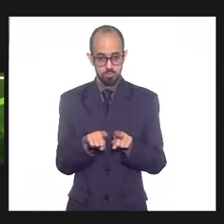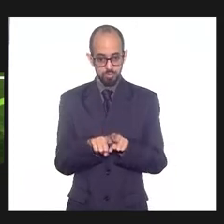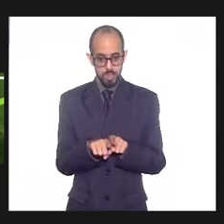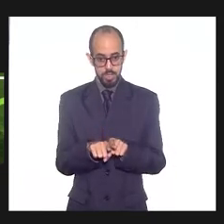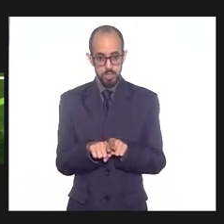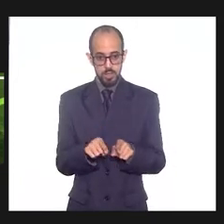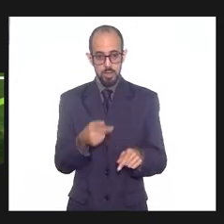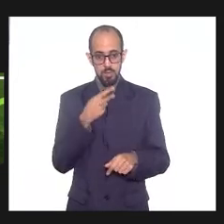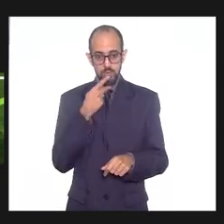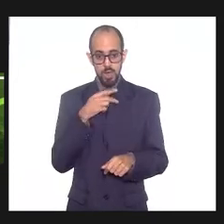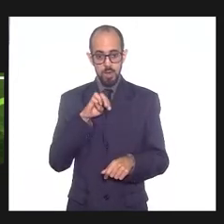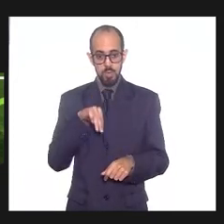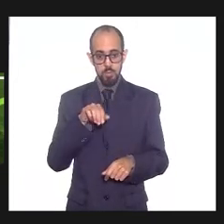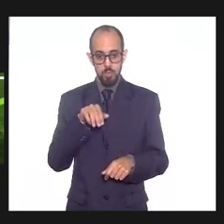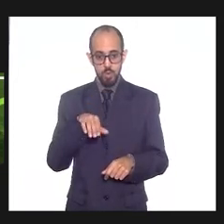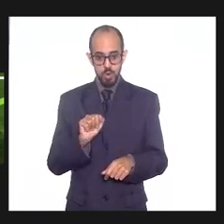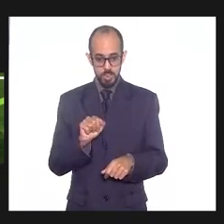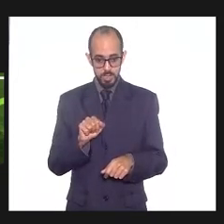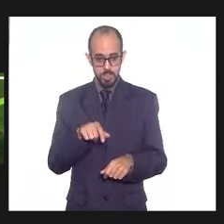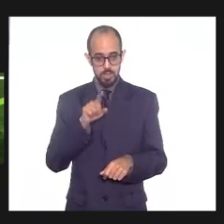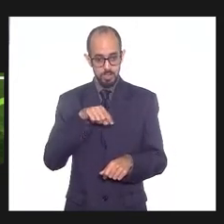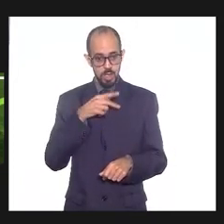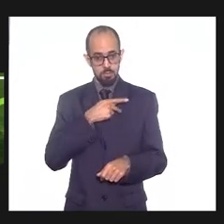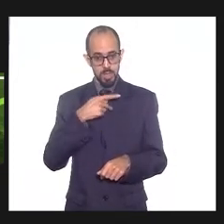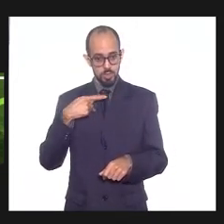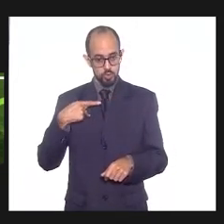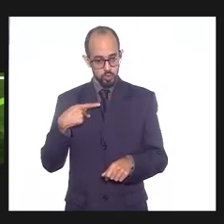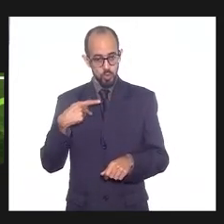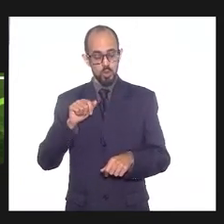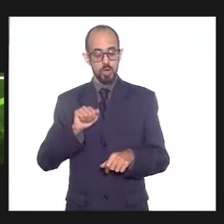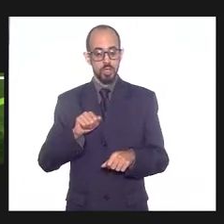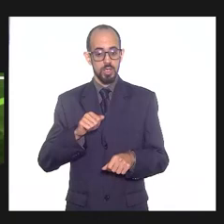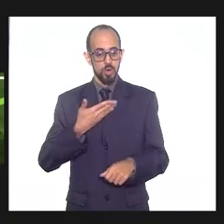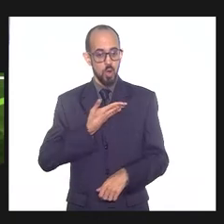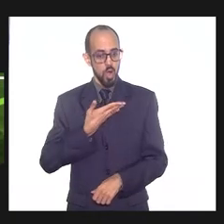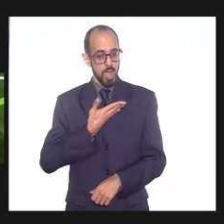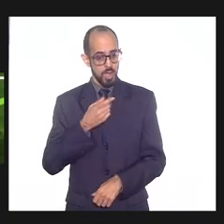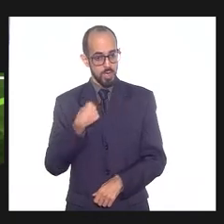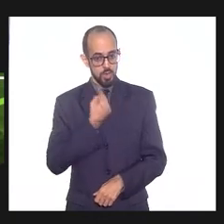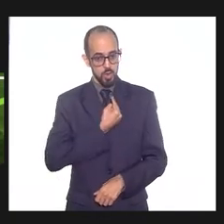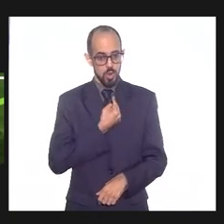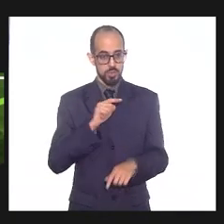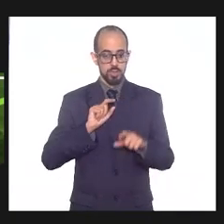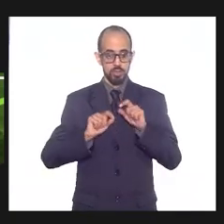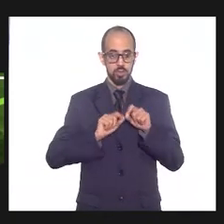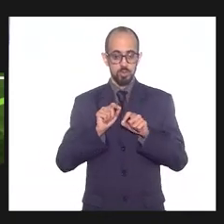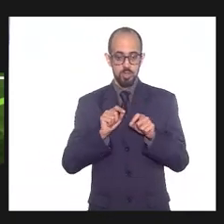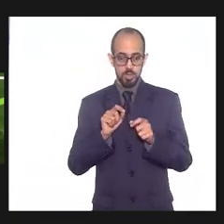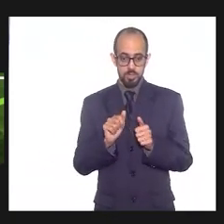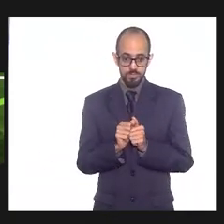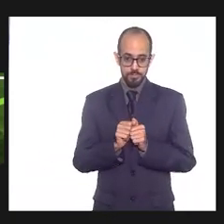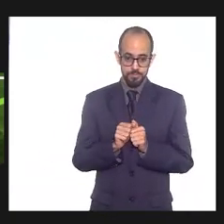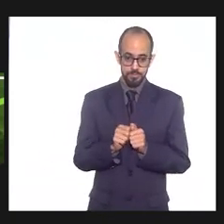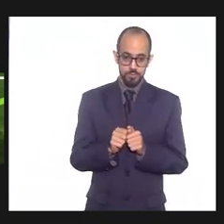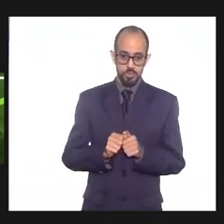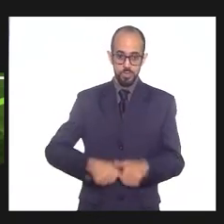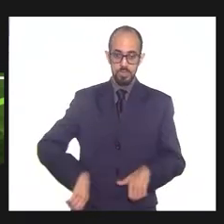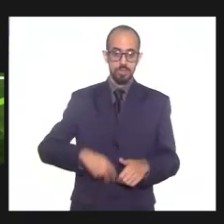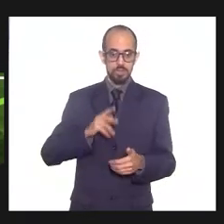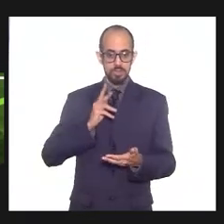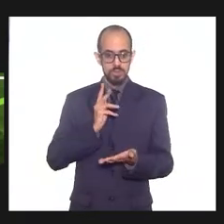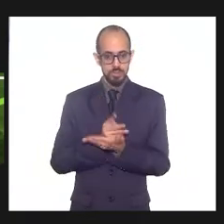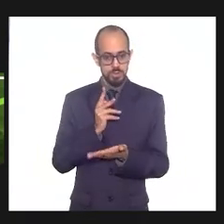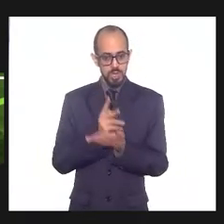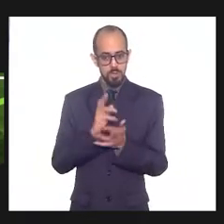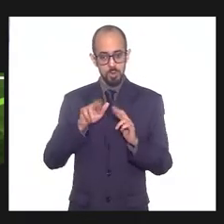a política Francisca pastora Nossa colega que bate a cada reunião